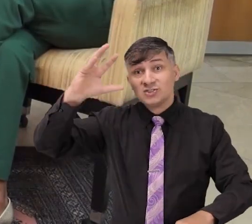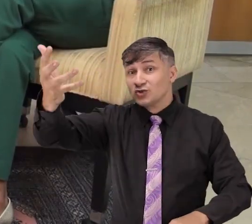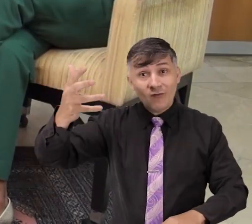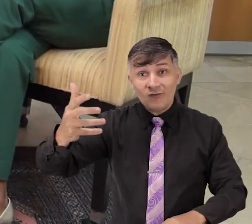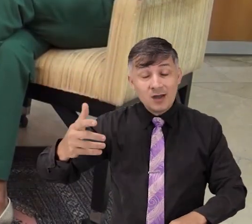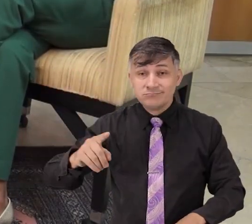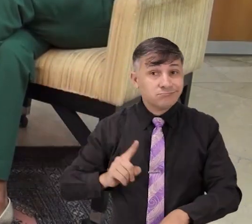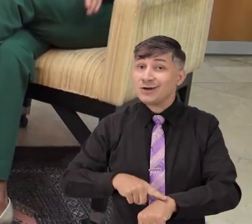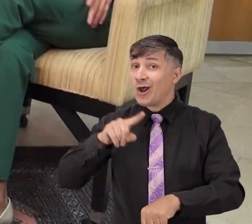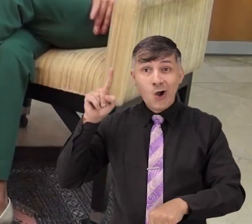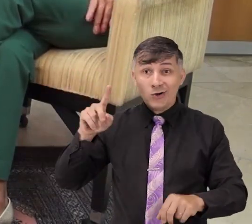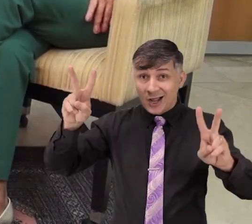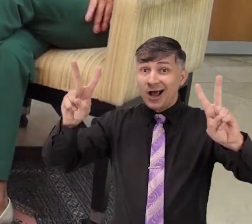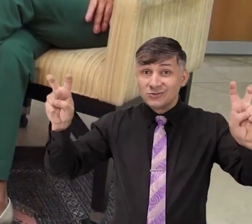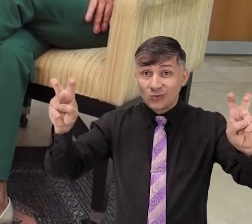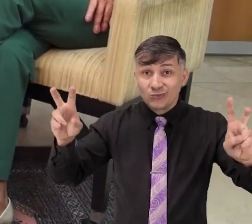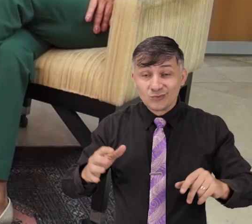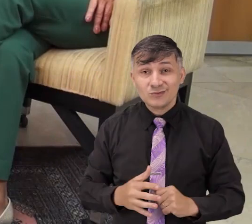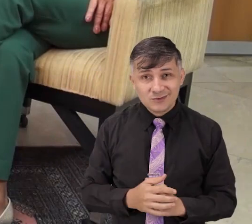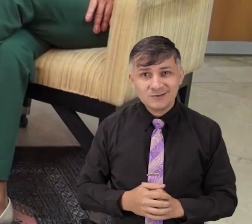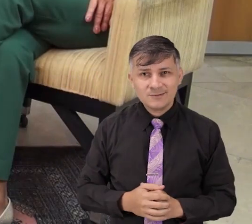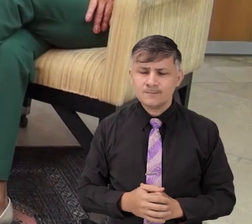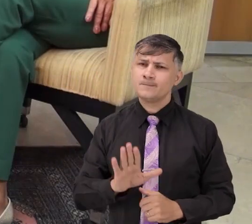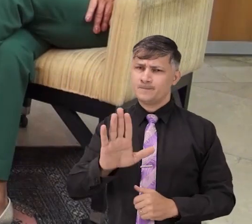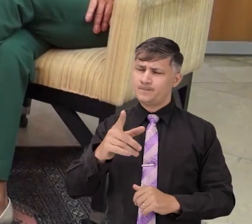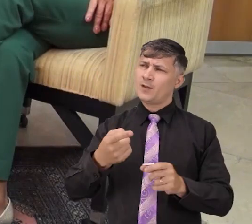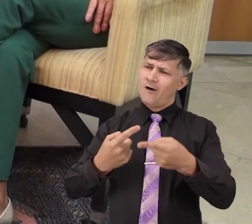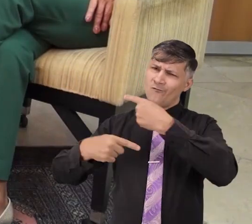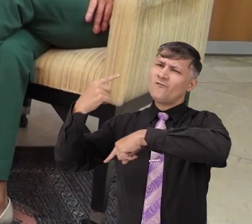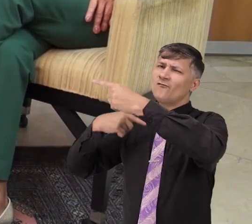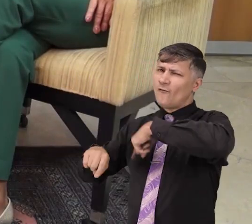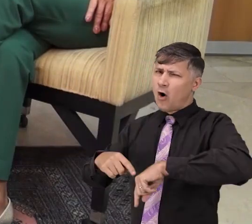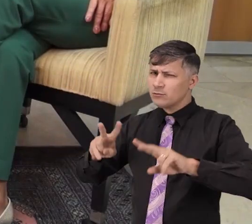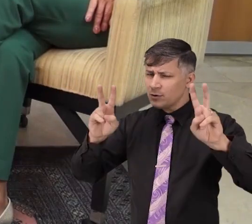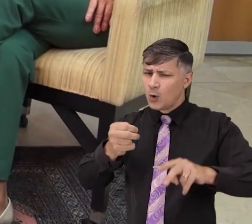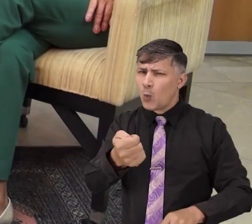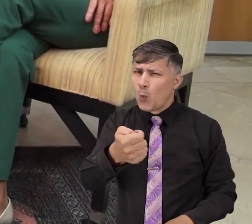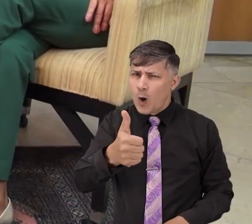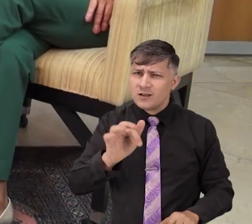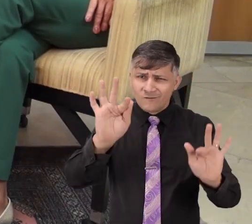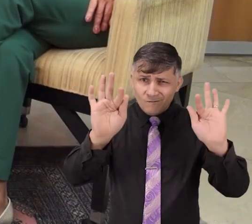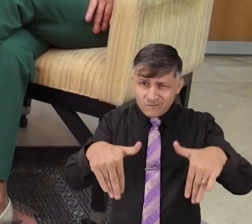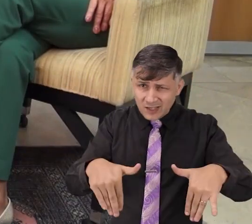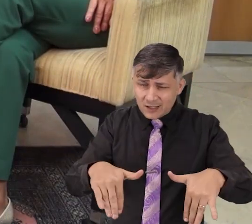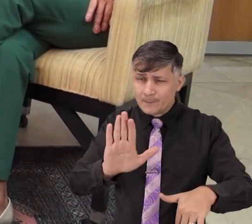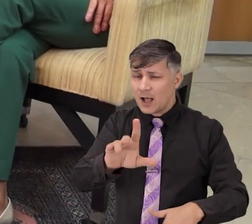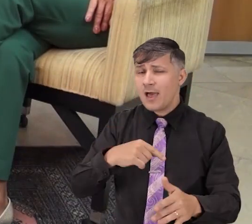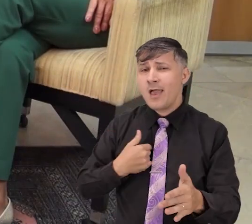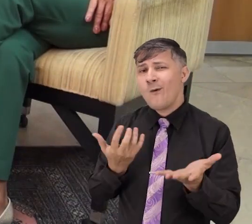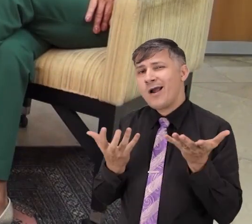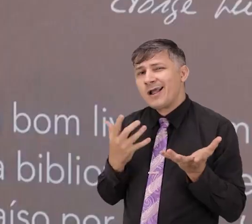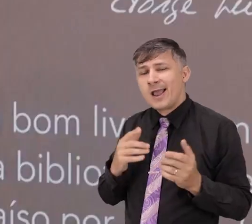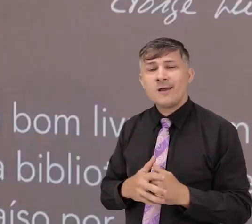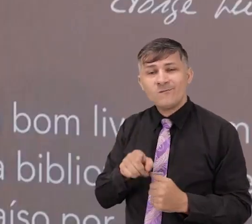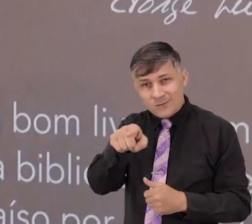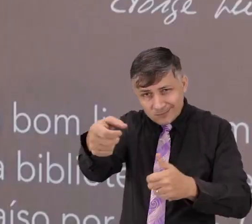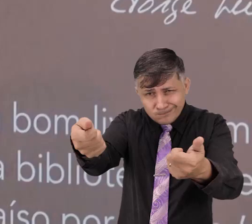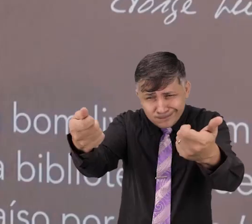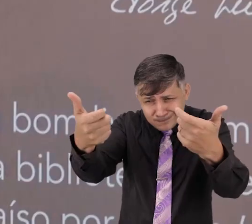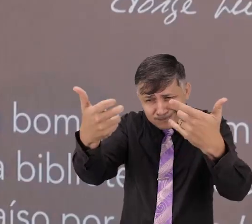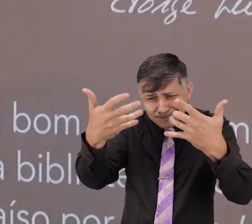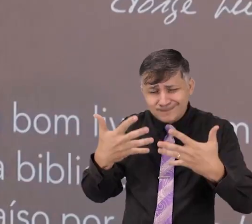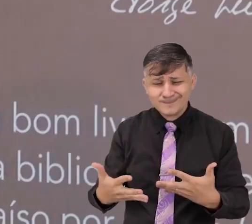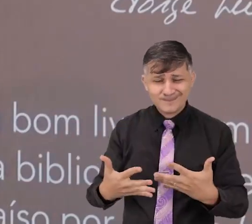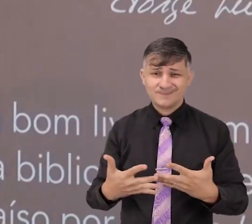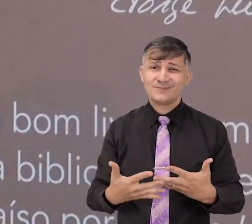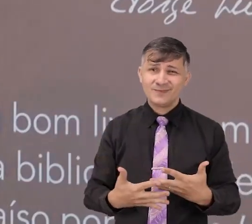com certeza. Né? Rita, deixa eu voltar, que a gente está quase acabando, mas eu queria que você dissesse para a gente